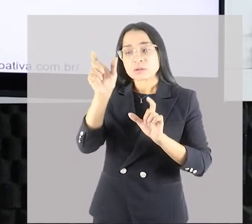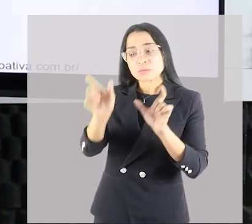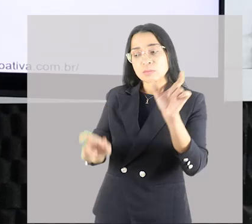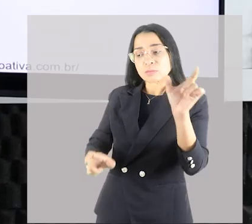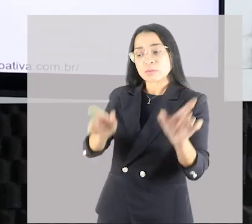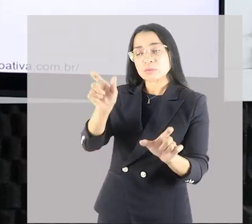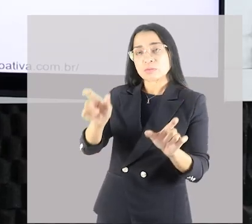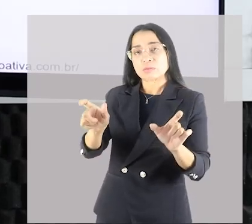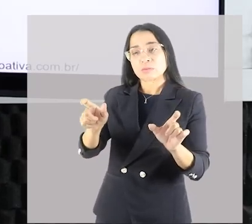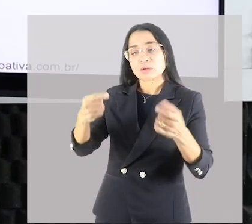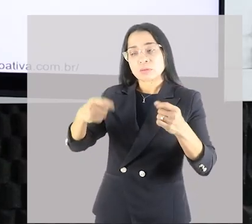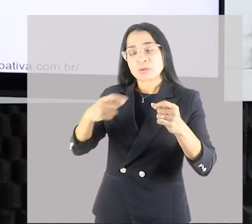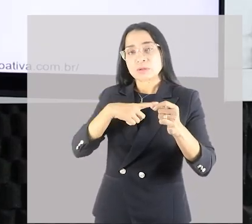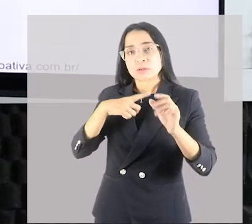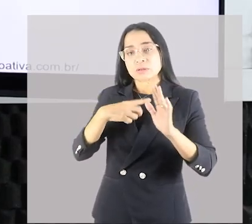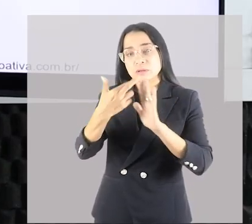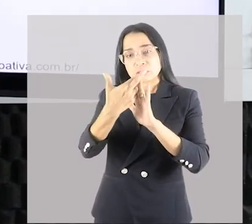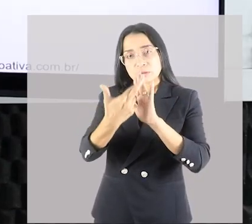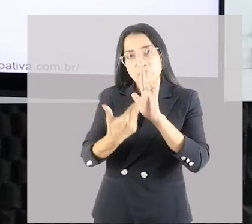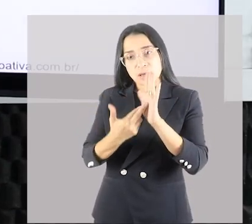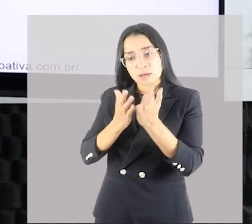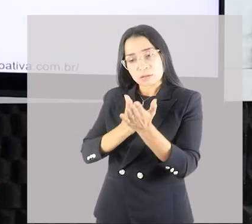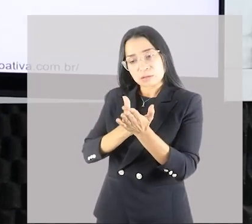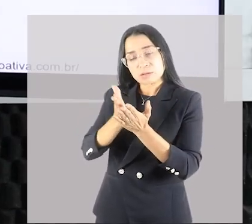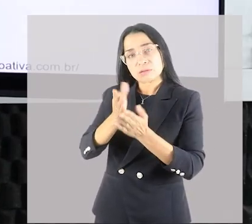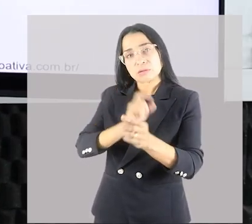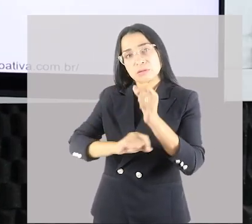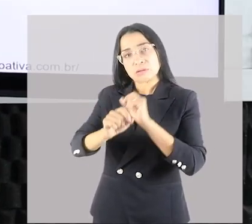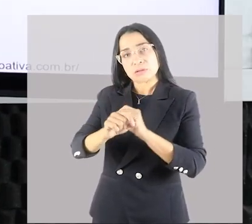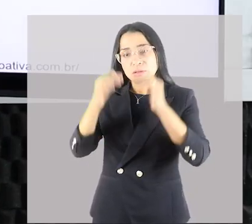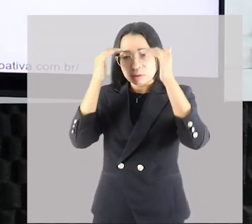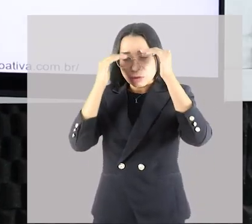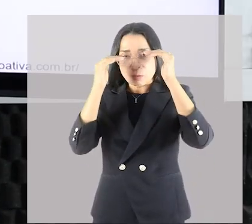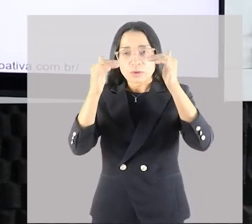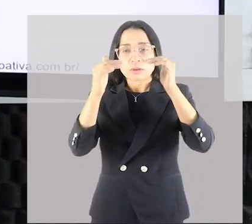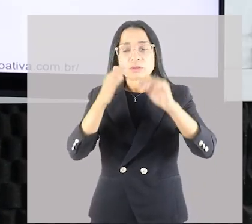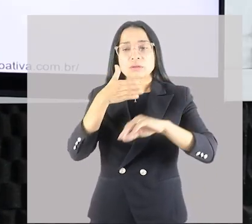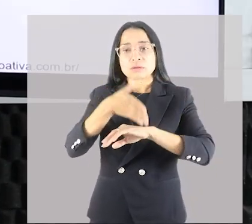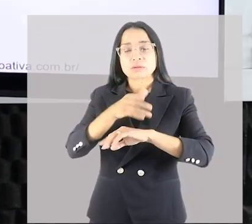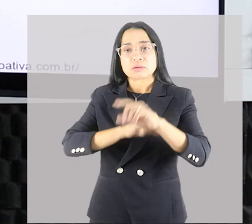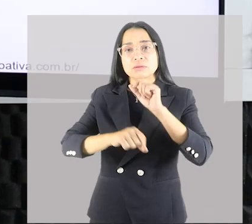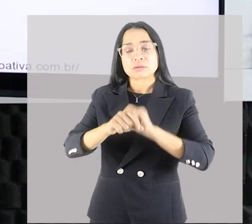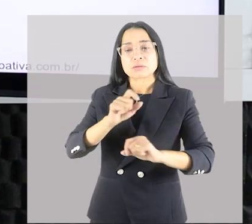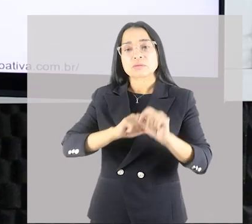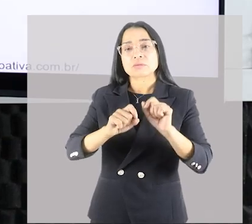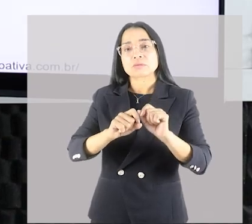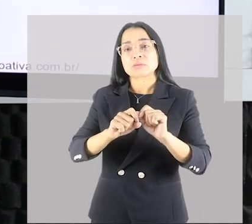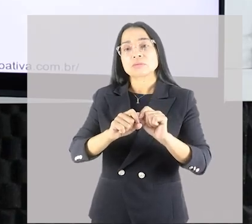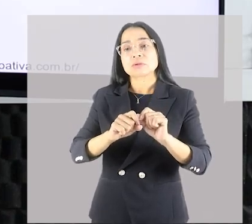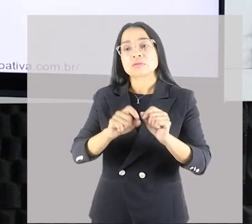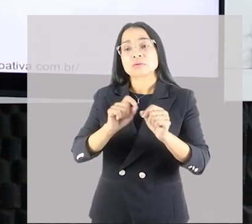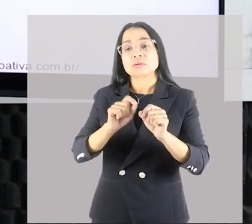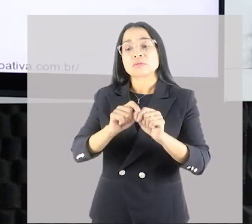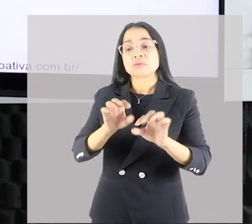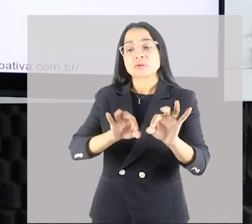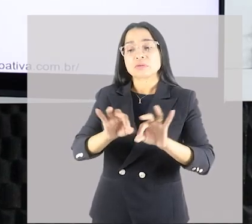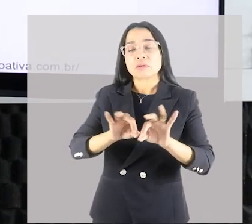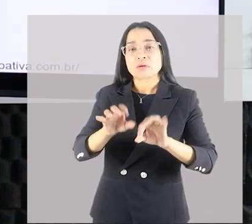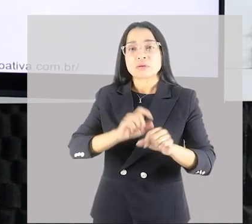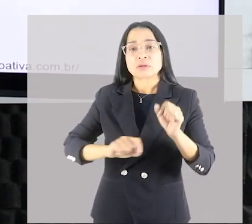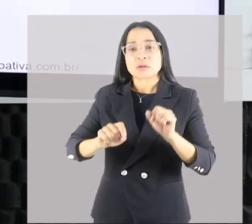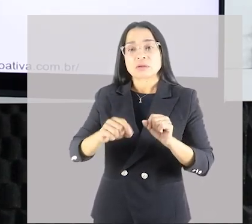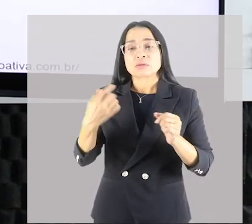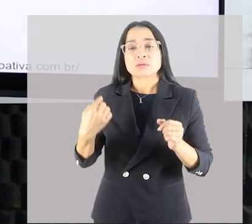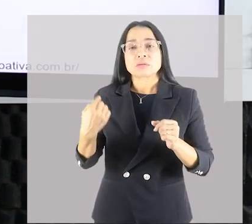ter as regras a serem seguidas dentro, tá, dos passos que vão ser executados quando a gente